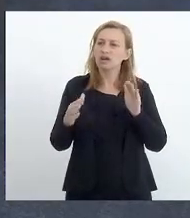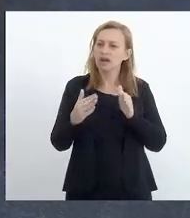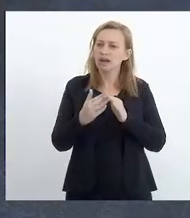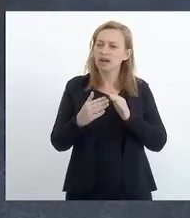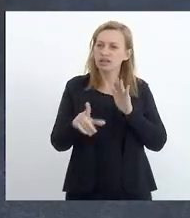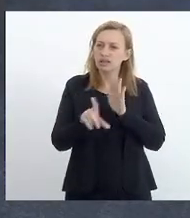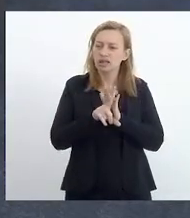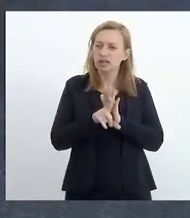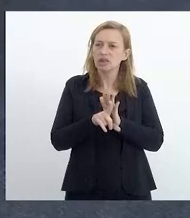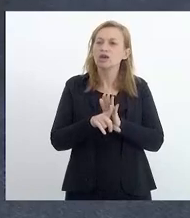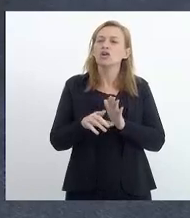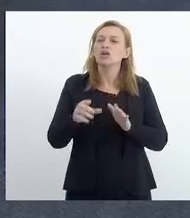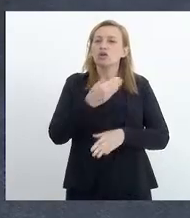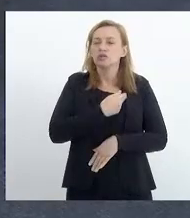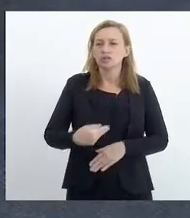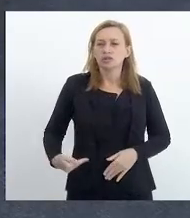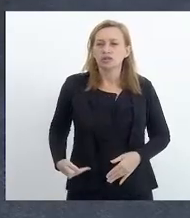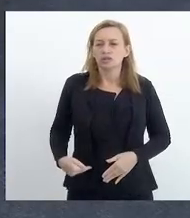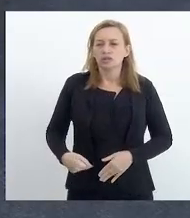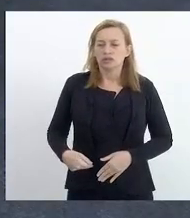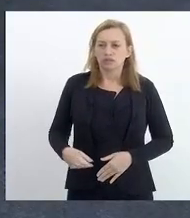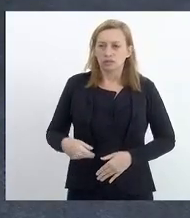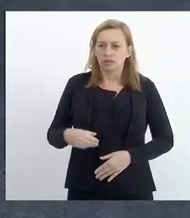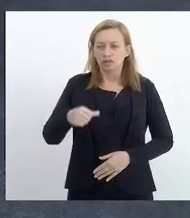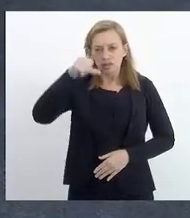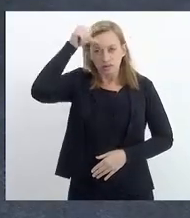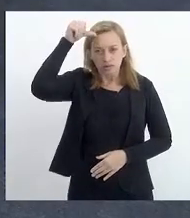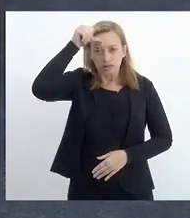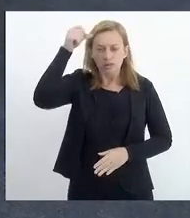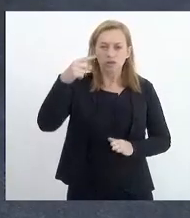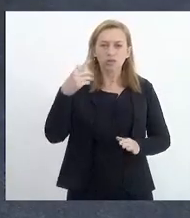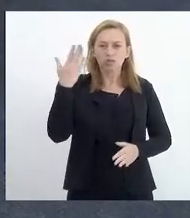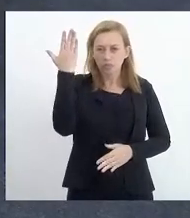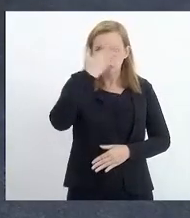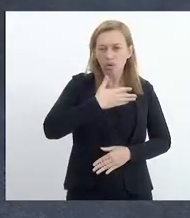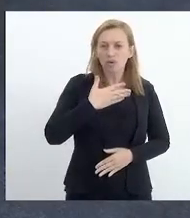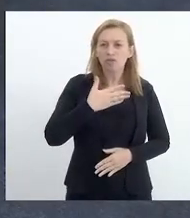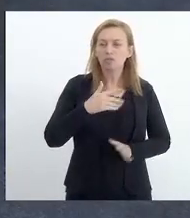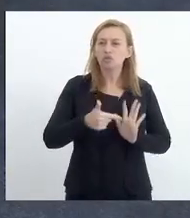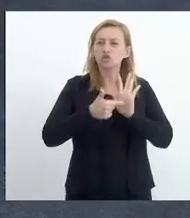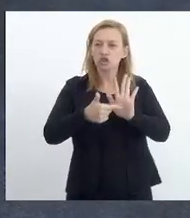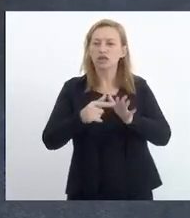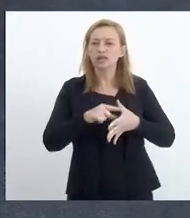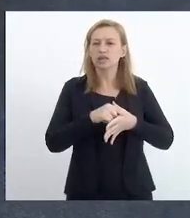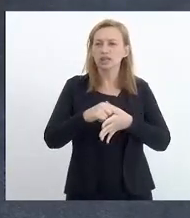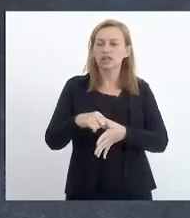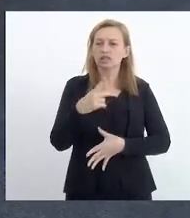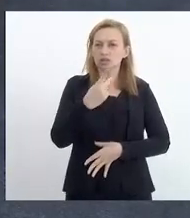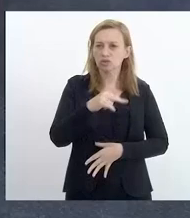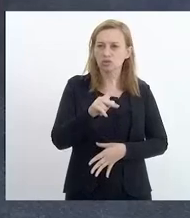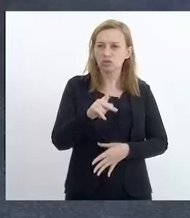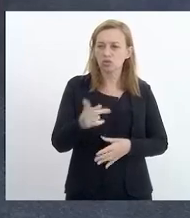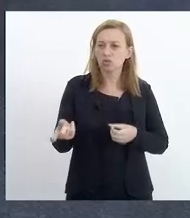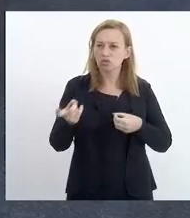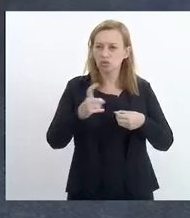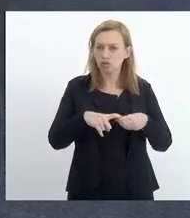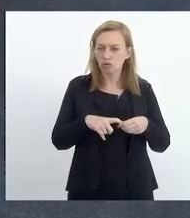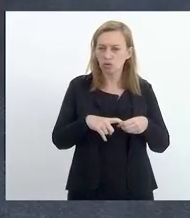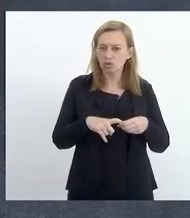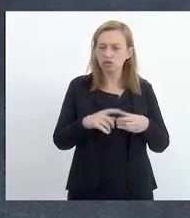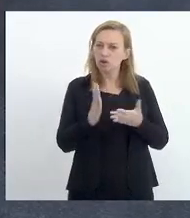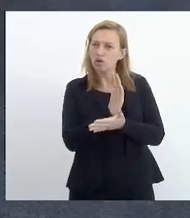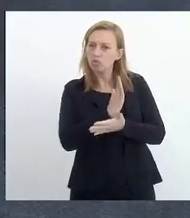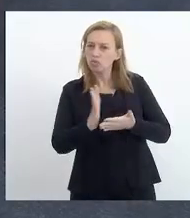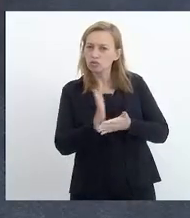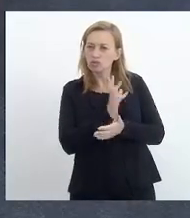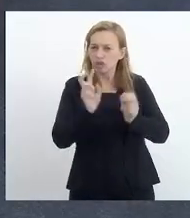Castro tem provado a sua liderança quando ouve o parlamento, quando volta atrás em alguns